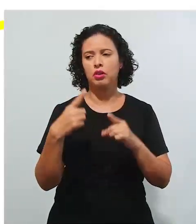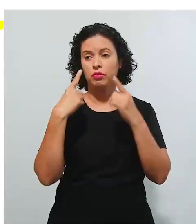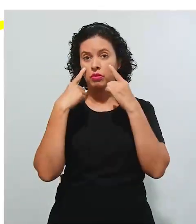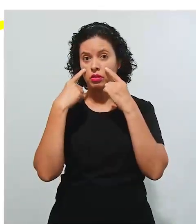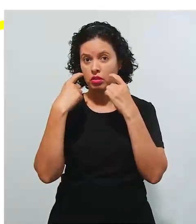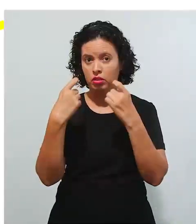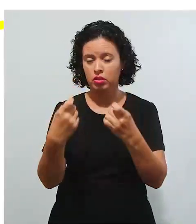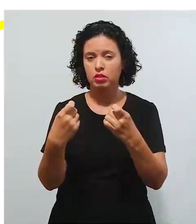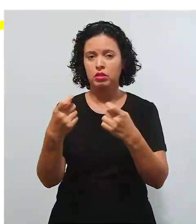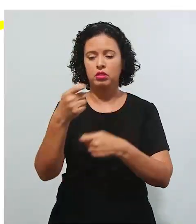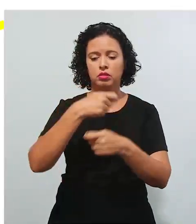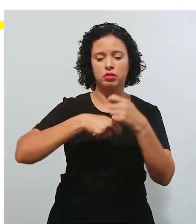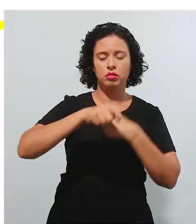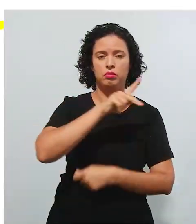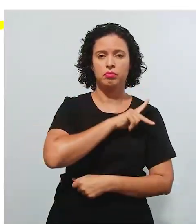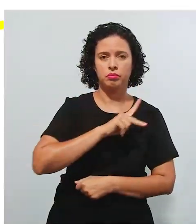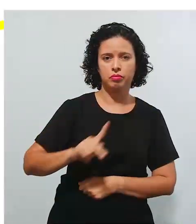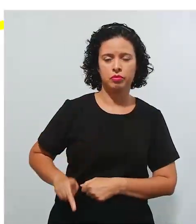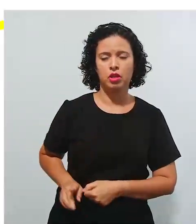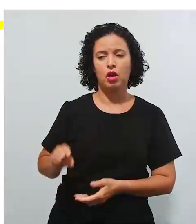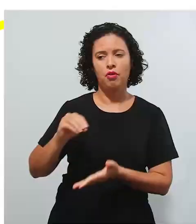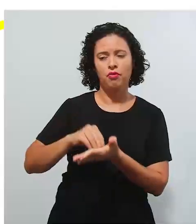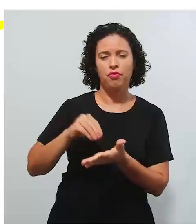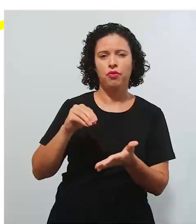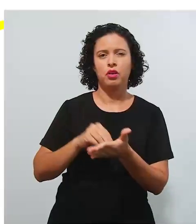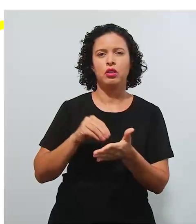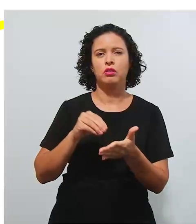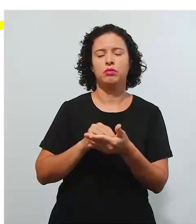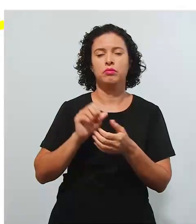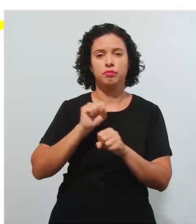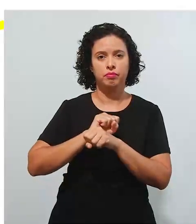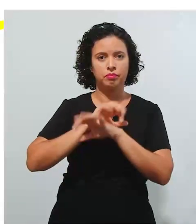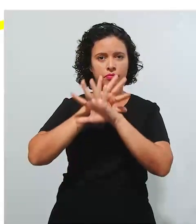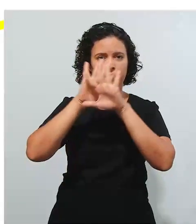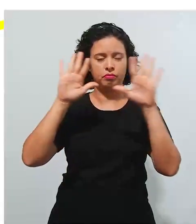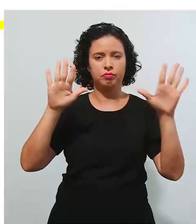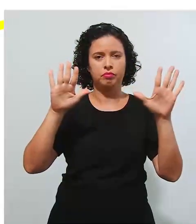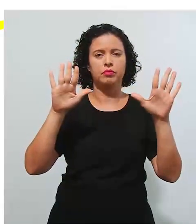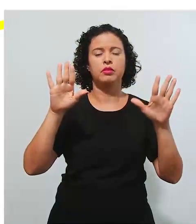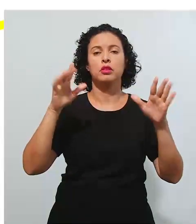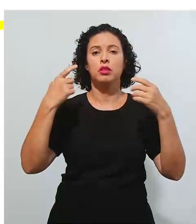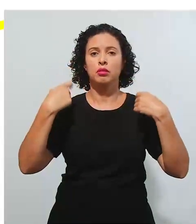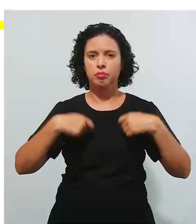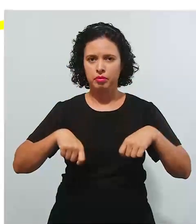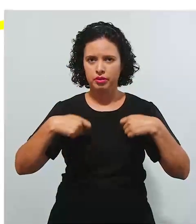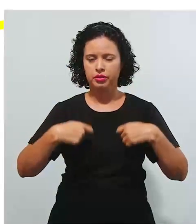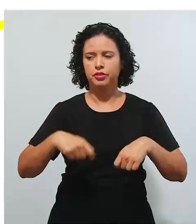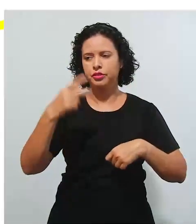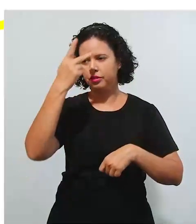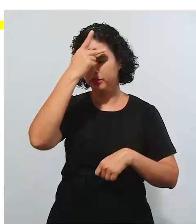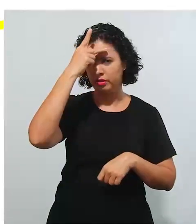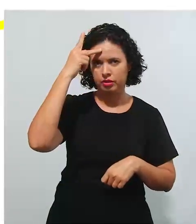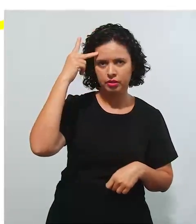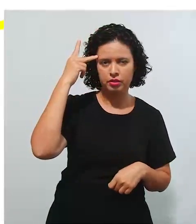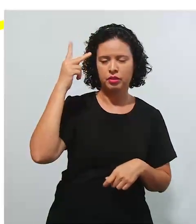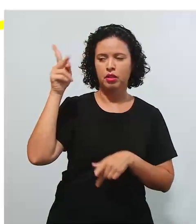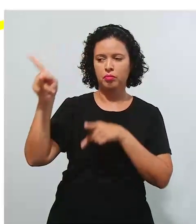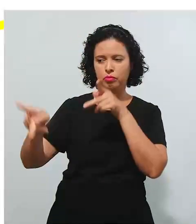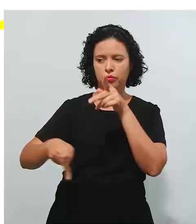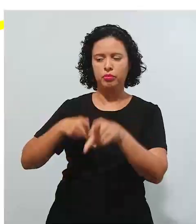da administração pública e a falta de transparência exigem da população muita atenção e